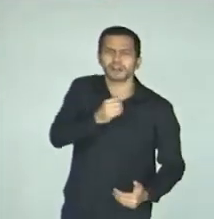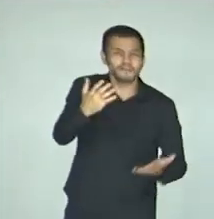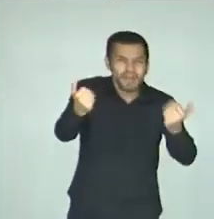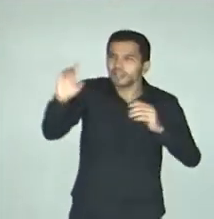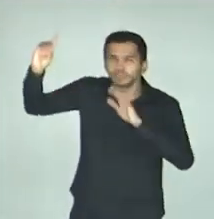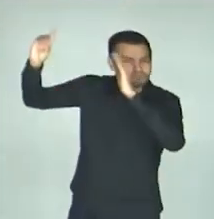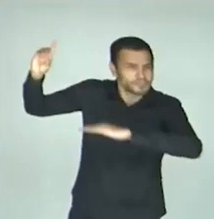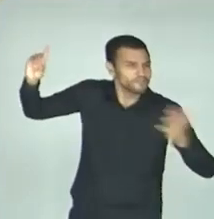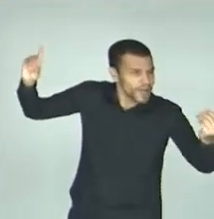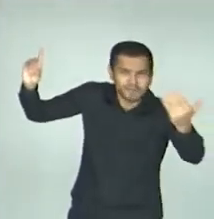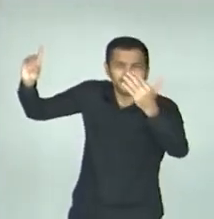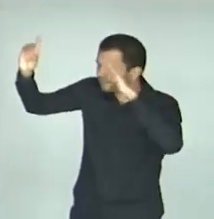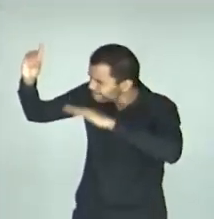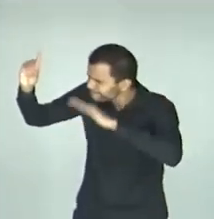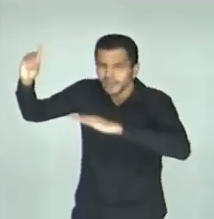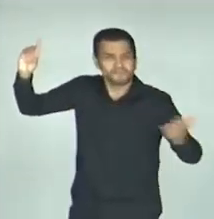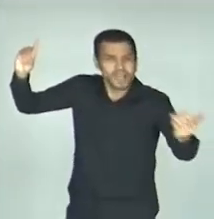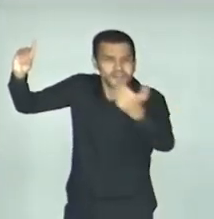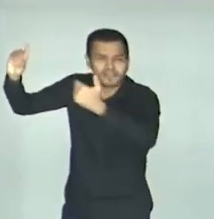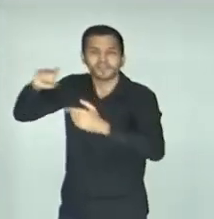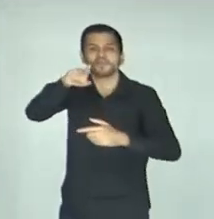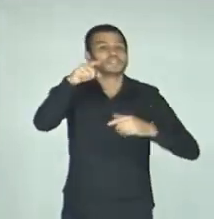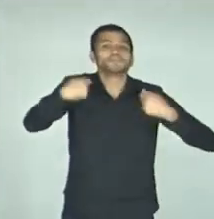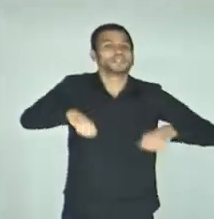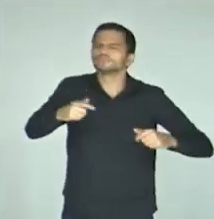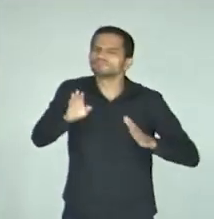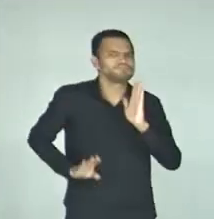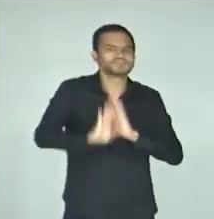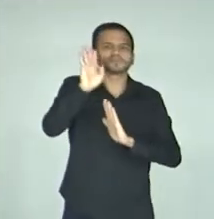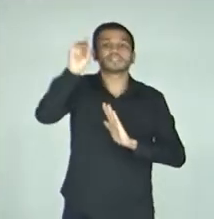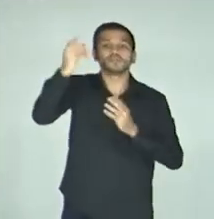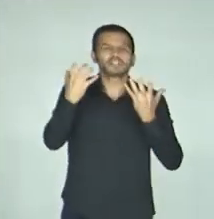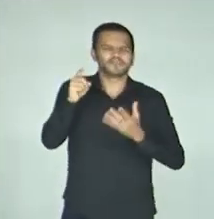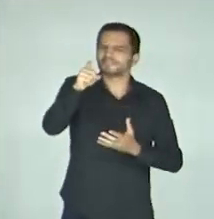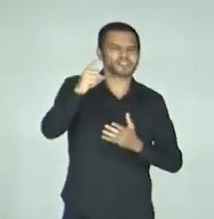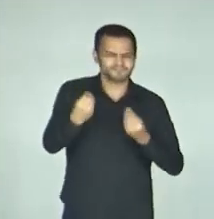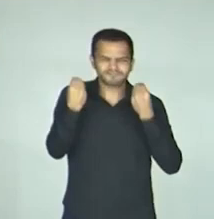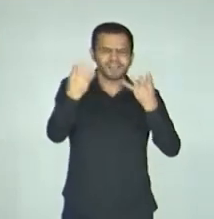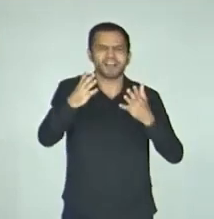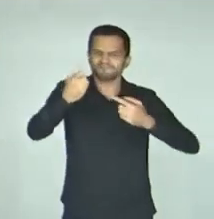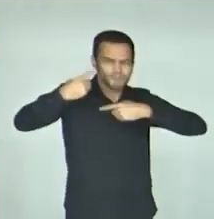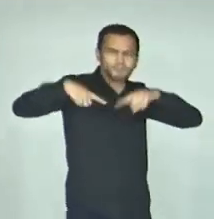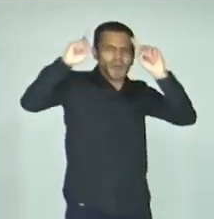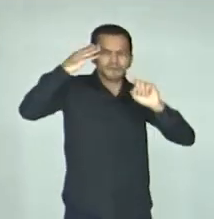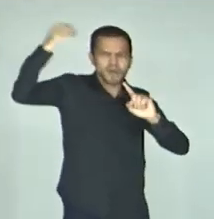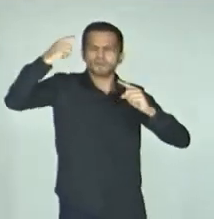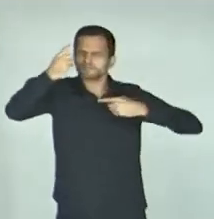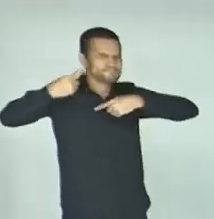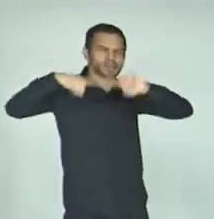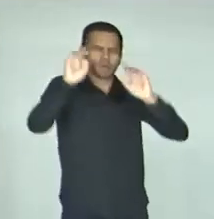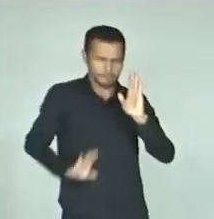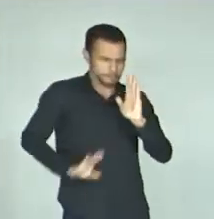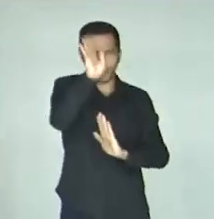amarem mais a Deus você nasceu para ter sucesso para conquistar para não se render para não se